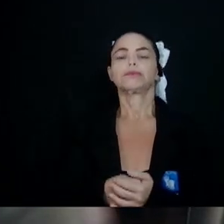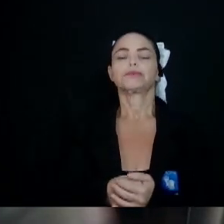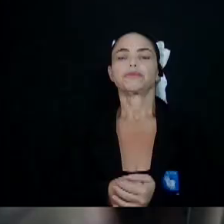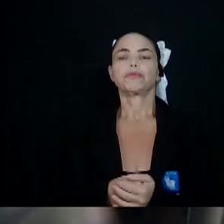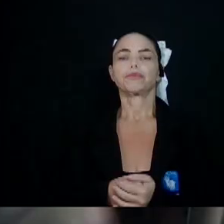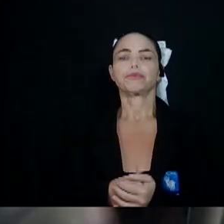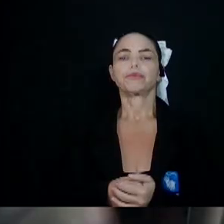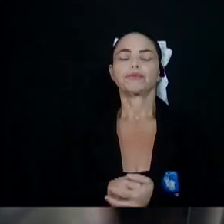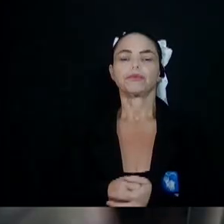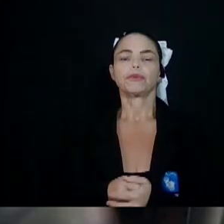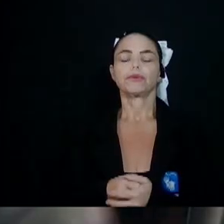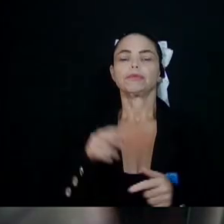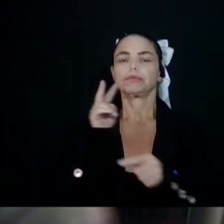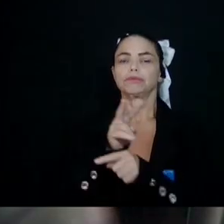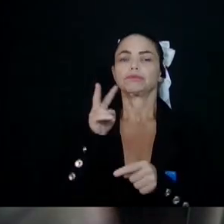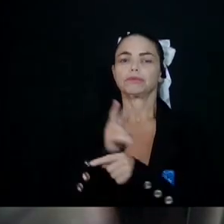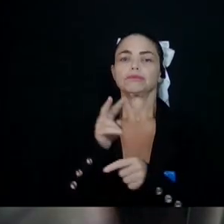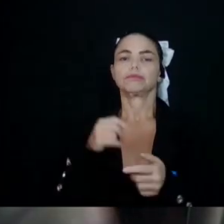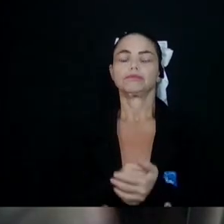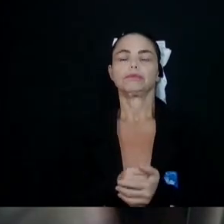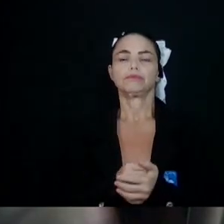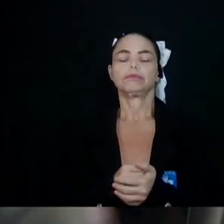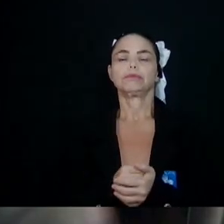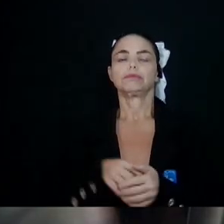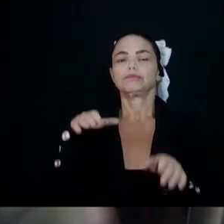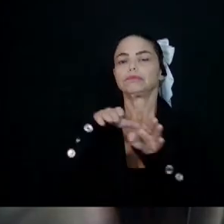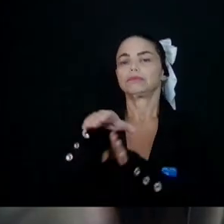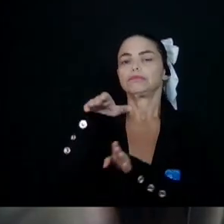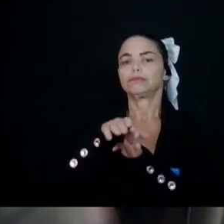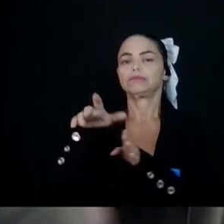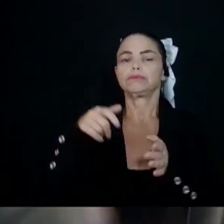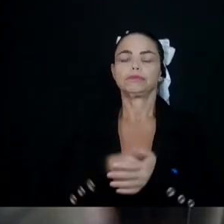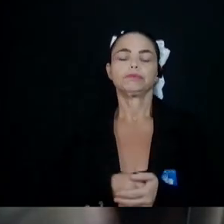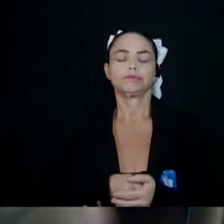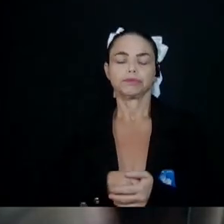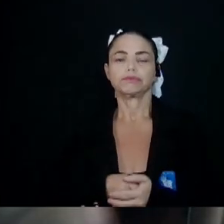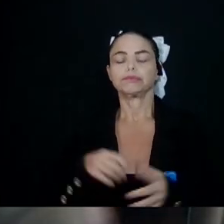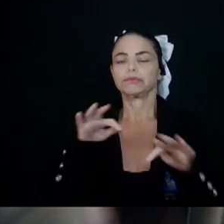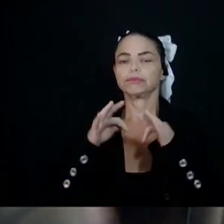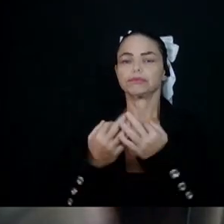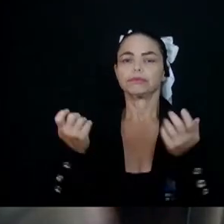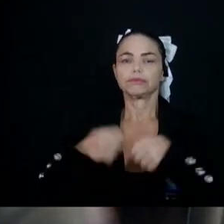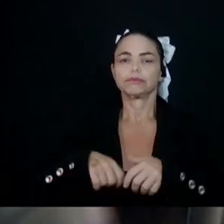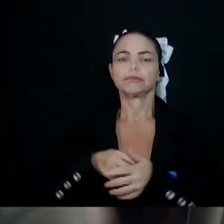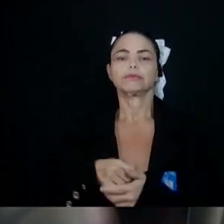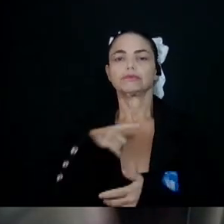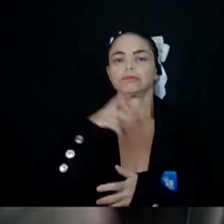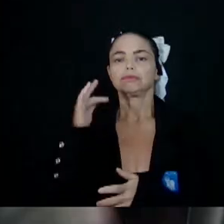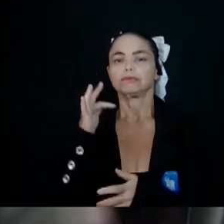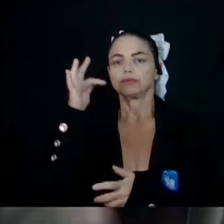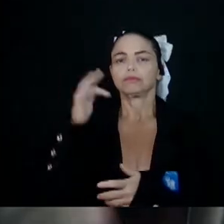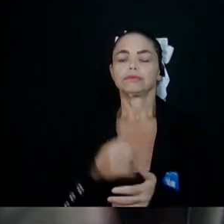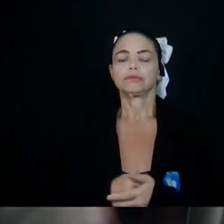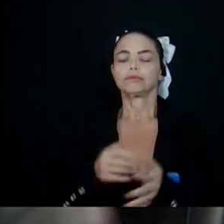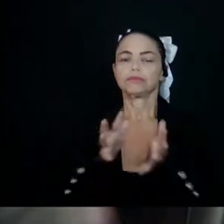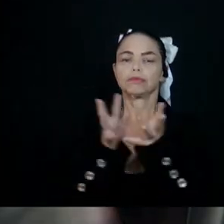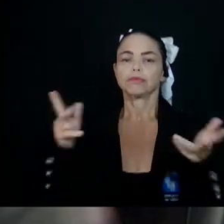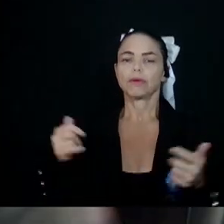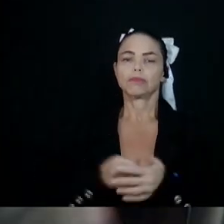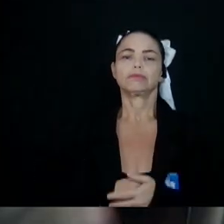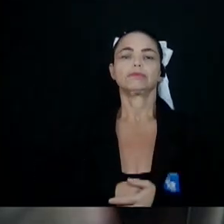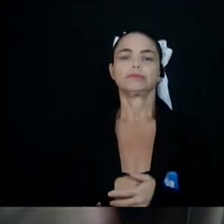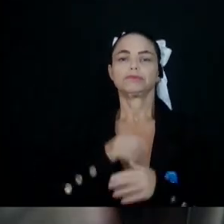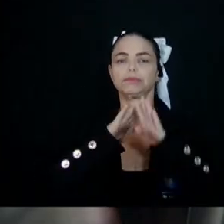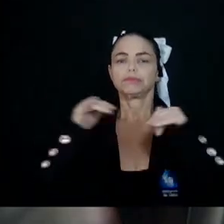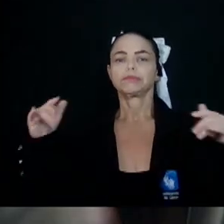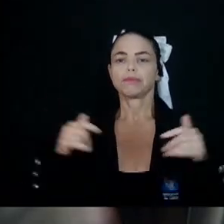e proteger e levar essa orientação para as famílias, para que nós possamos ter um futuro maravilhoso aí para essas crianças